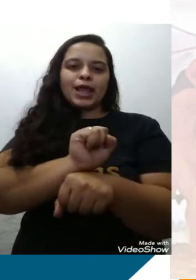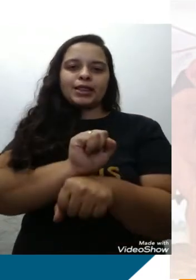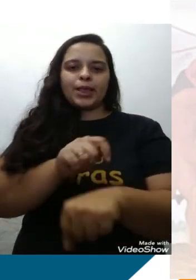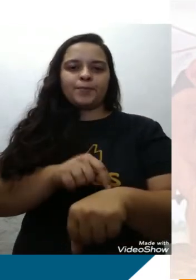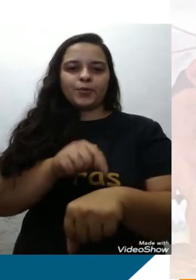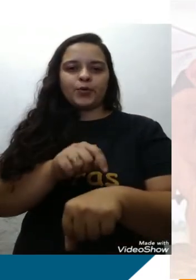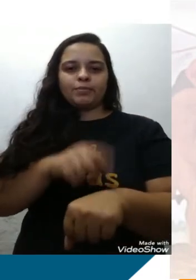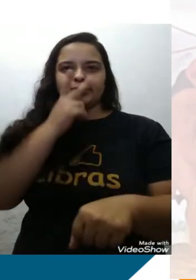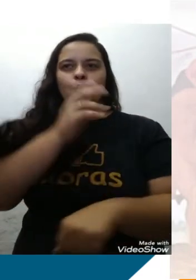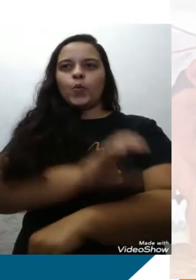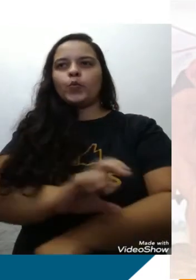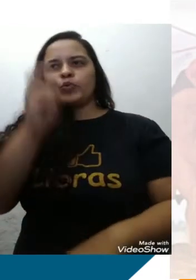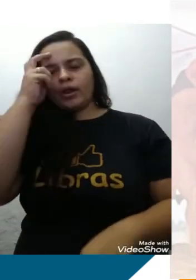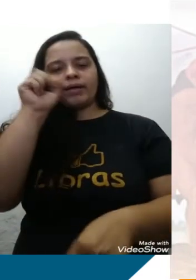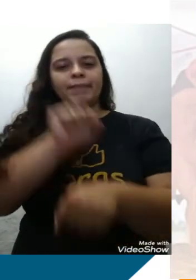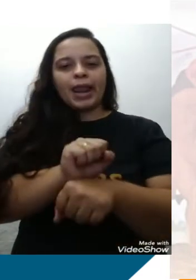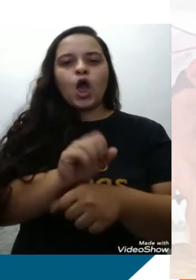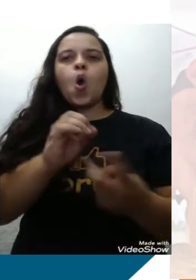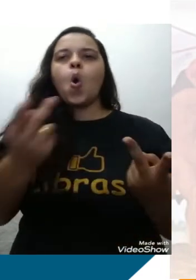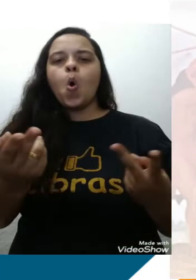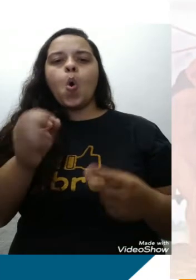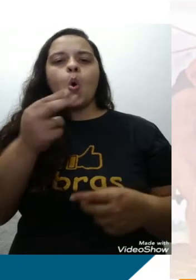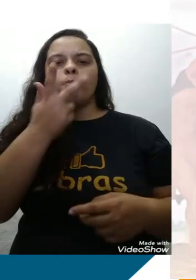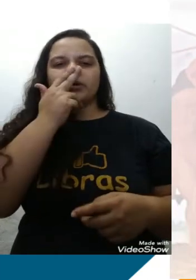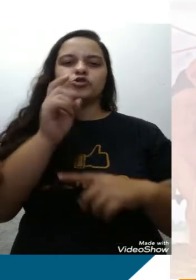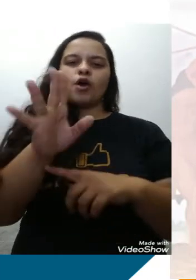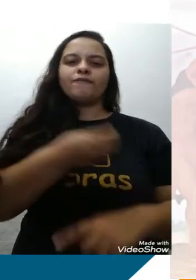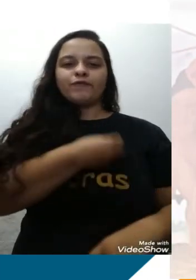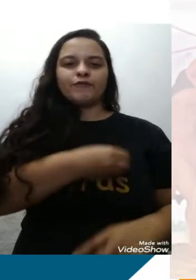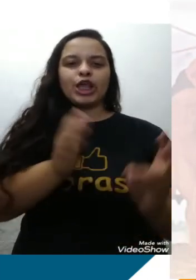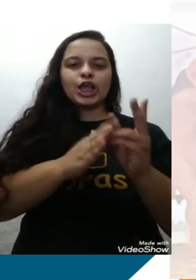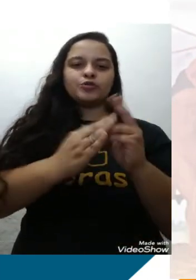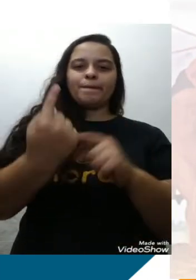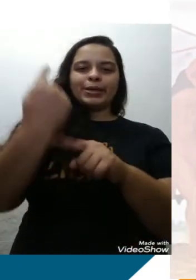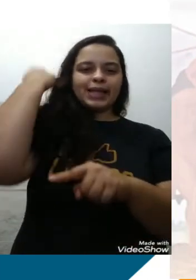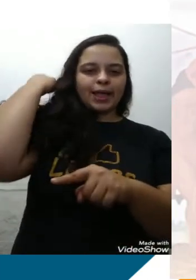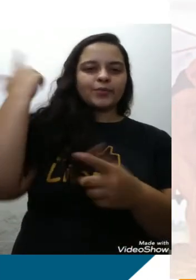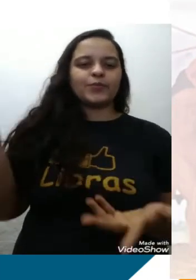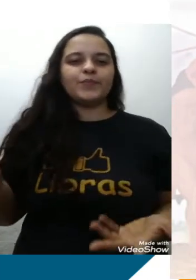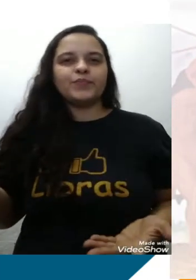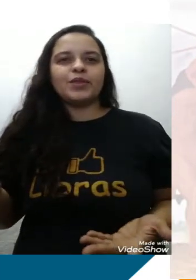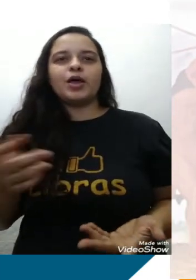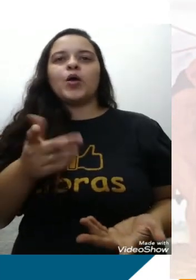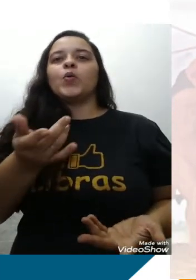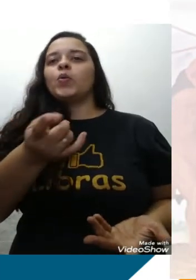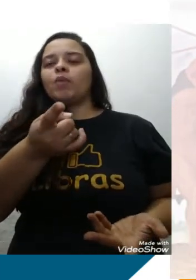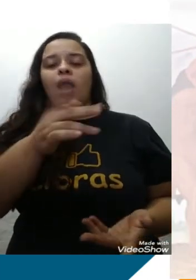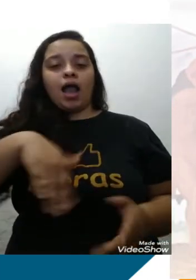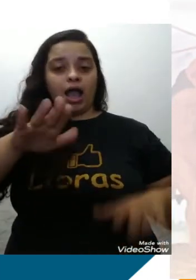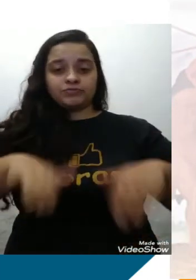no tempo, né, como cultura congeladas, ou então que eles só fazem parte do passado. Então, quando a gente vê um indígena na universidade utilizando